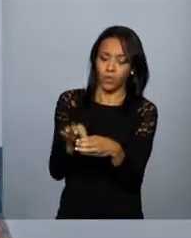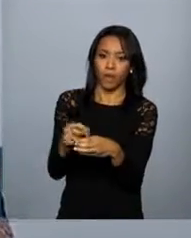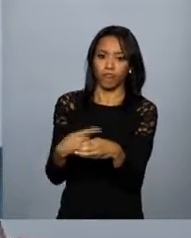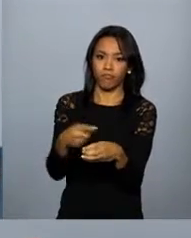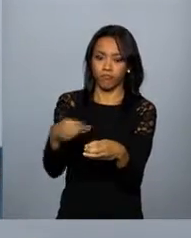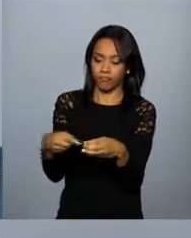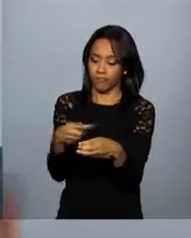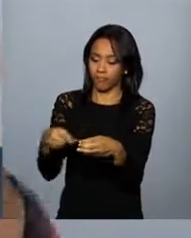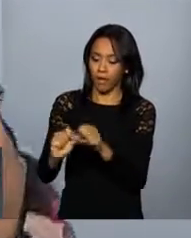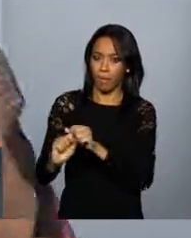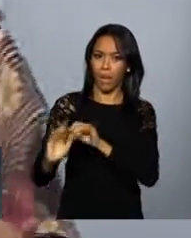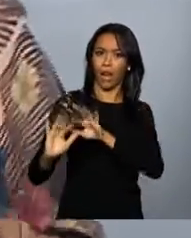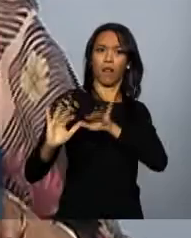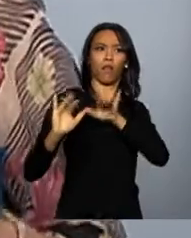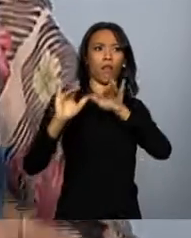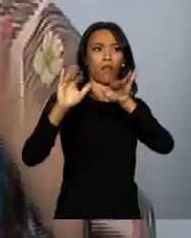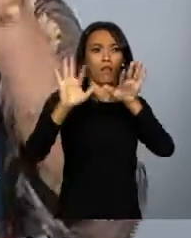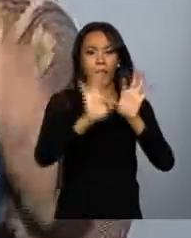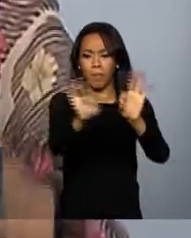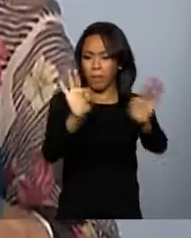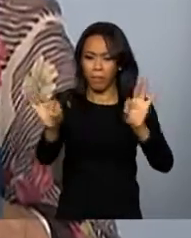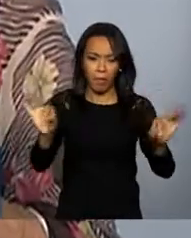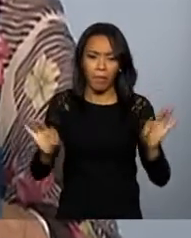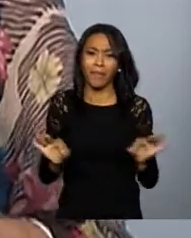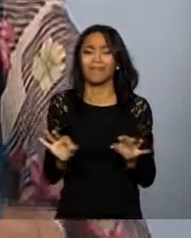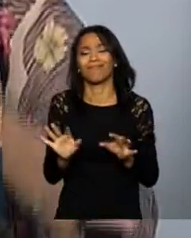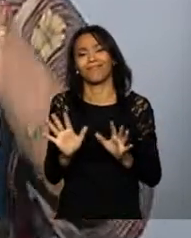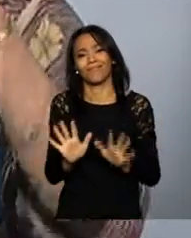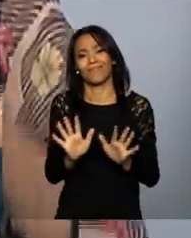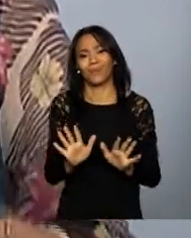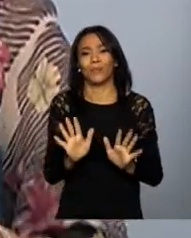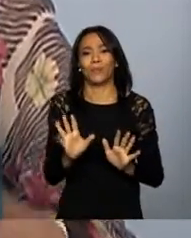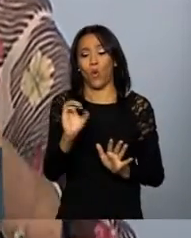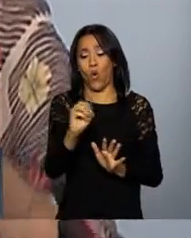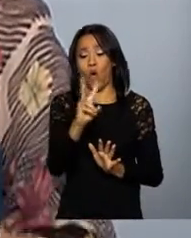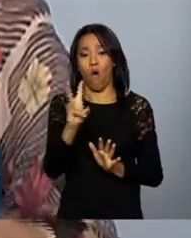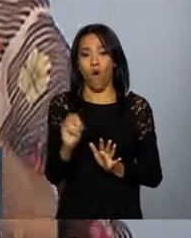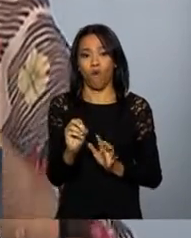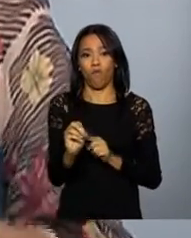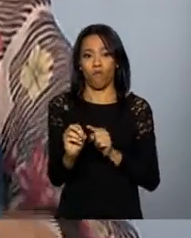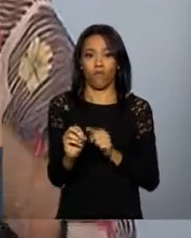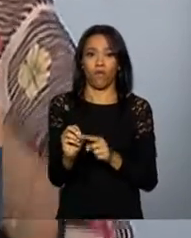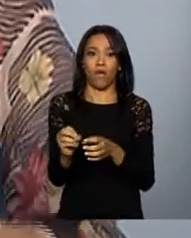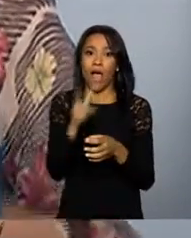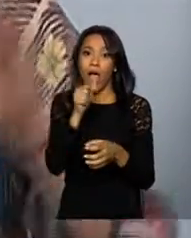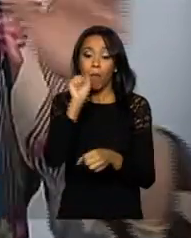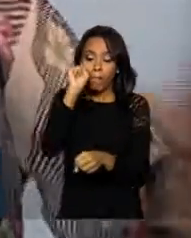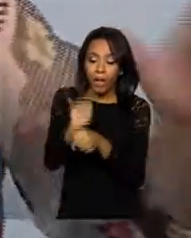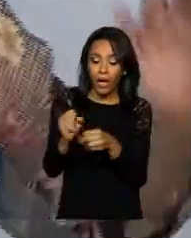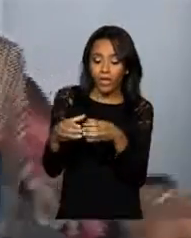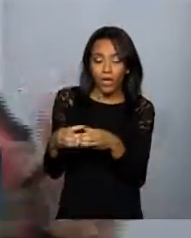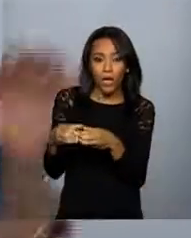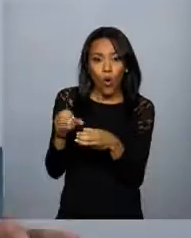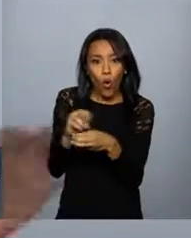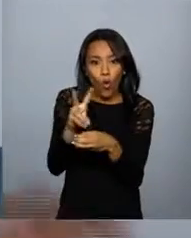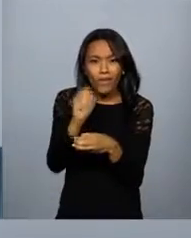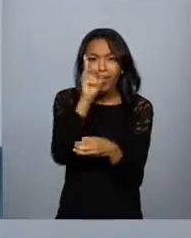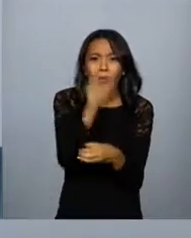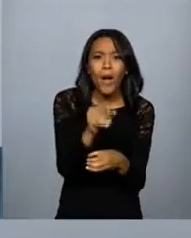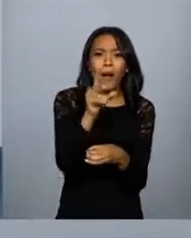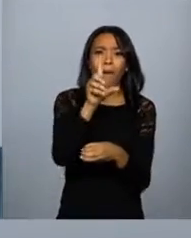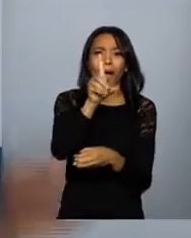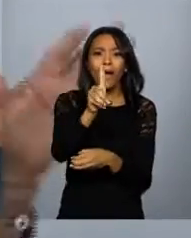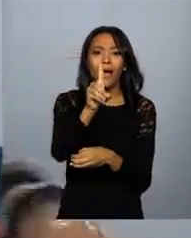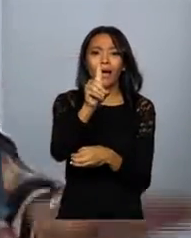O mosquito coloca seus ovos onde há água parada, igualzinho o mosquito da